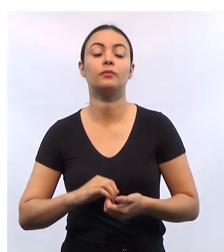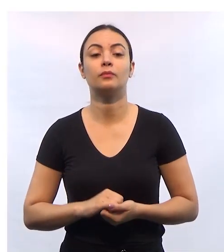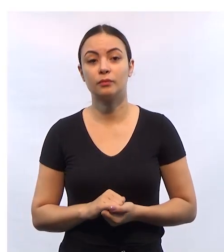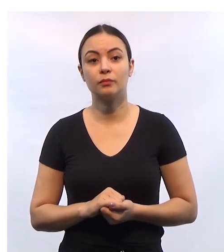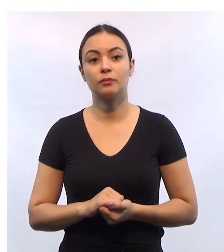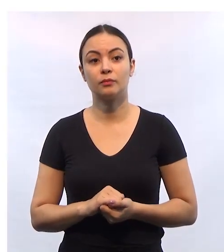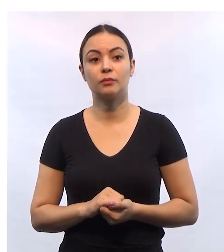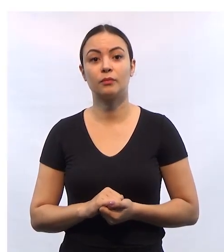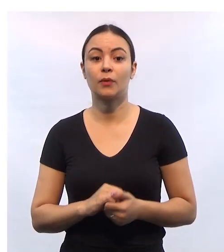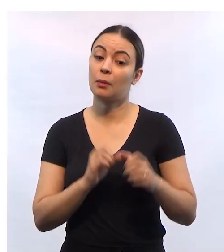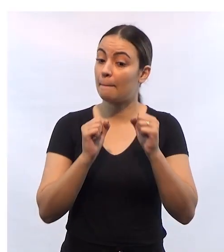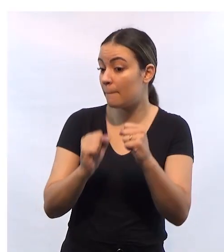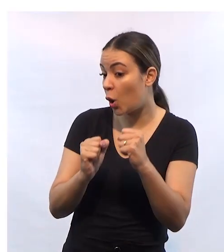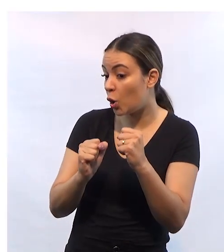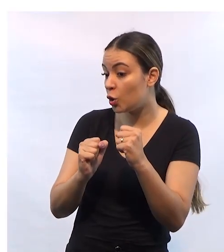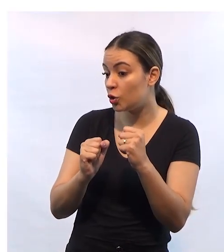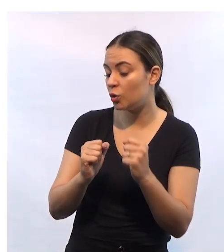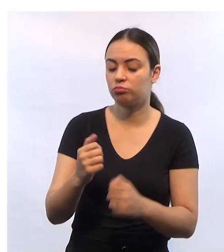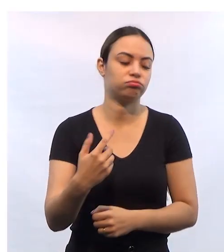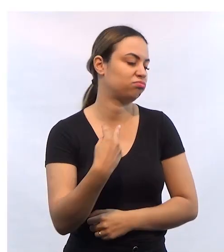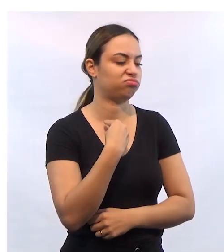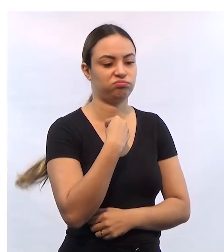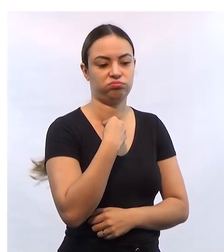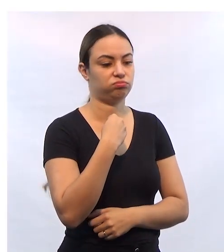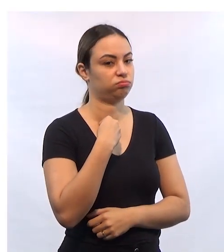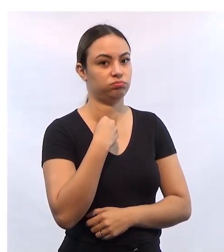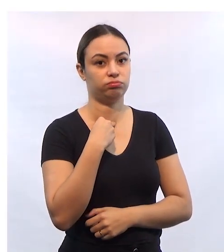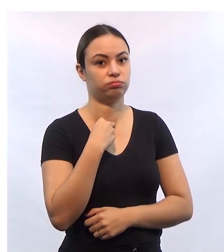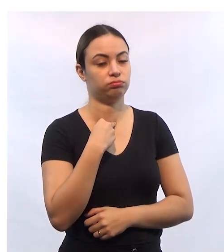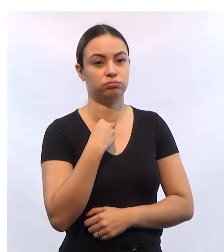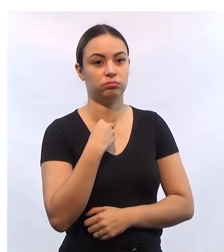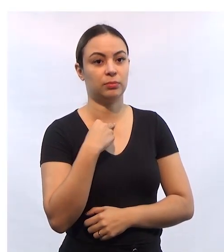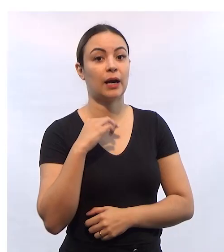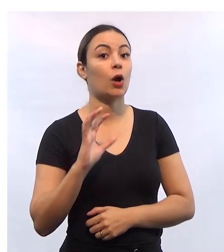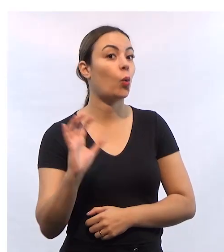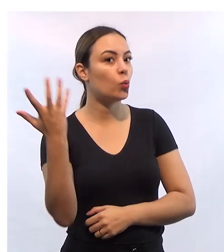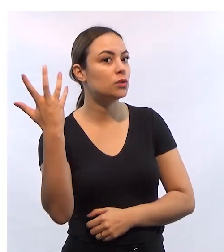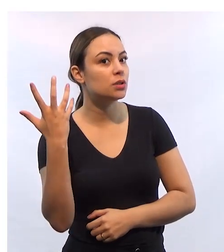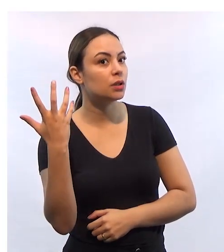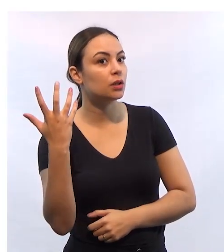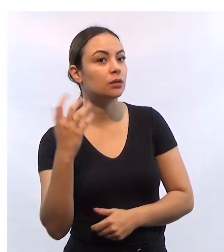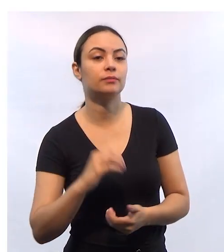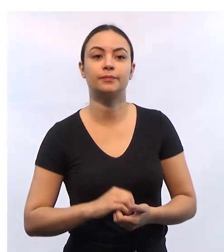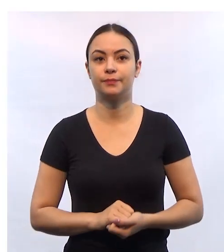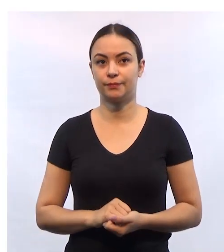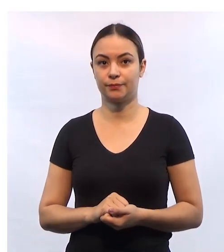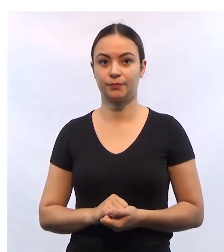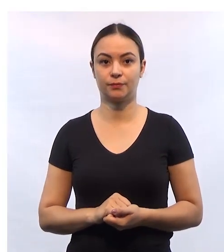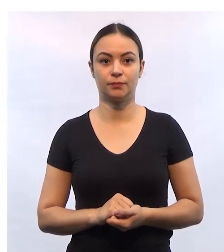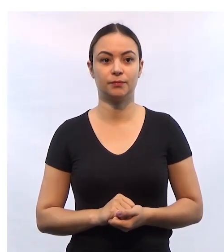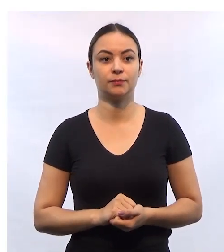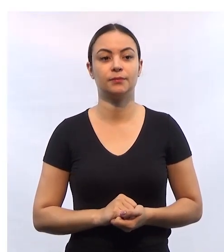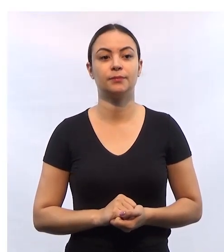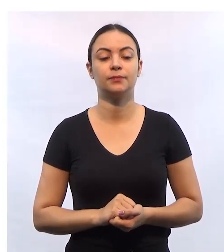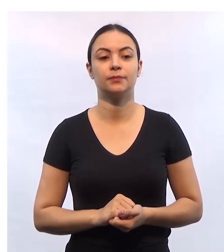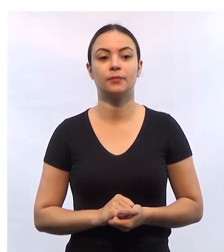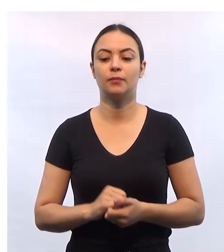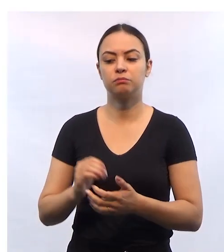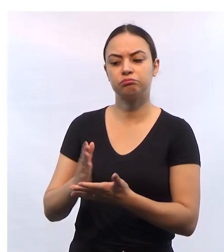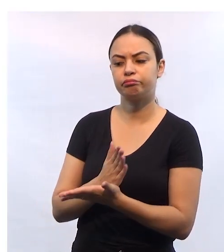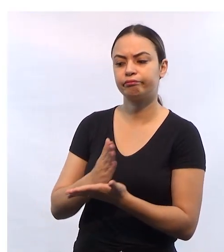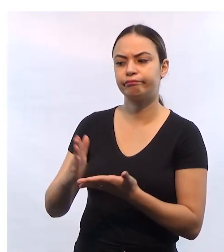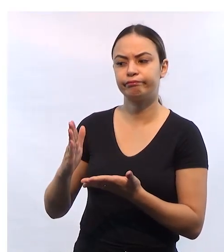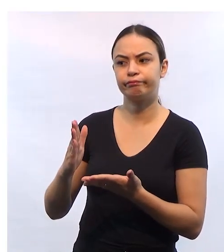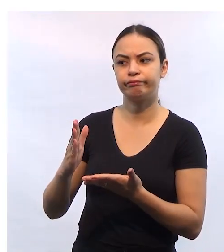é algo que pode ou não acontecer. Ele pode ou não acontecer. Está lá no dicionário, gente, não estou